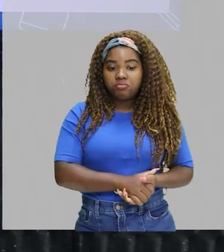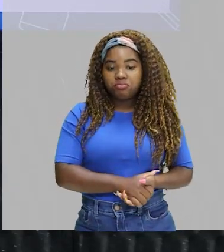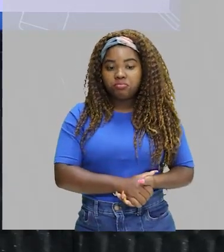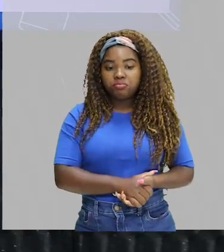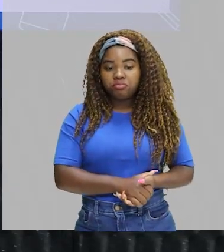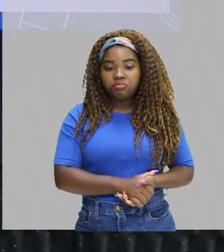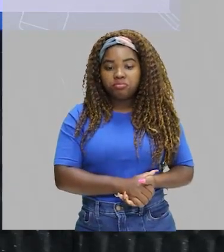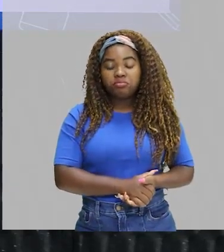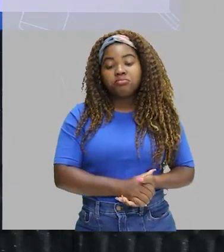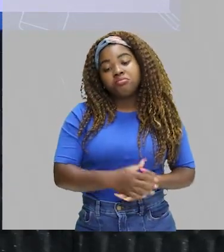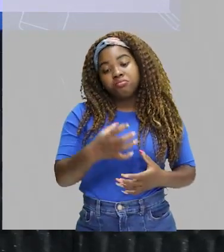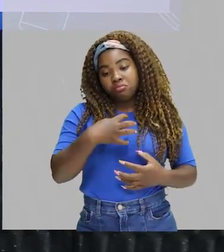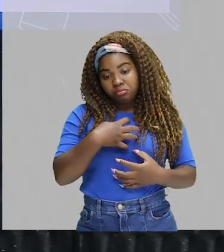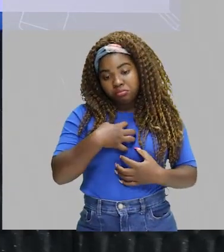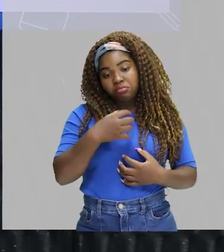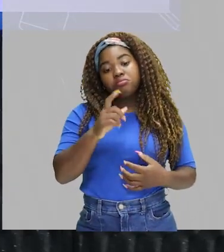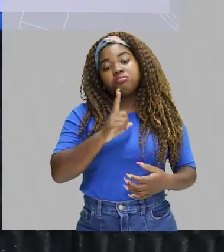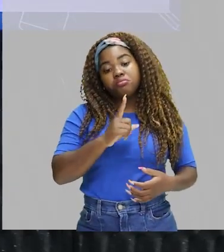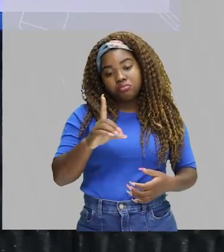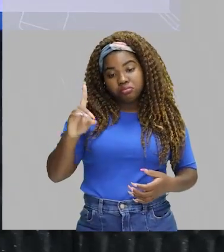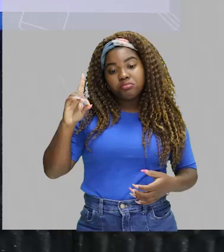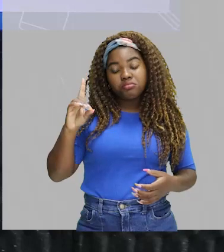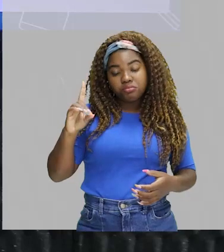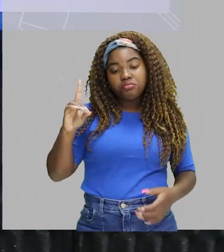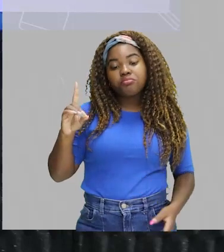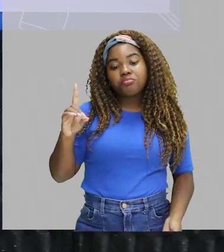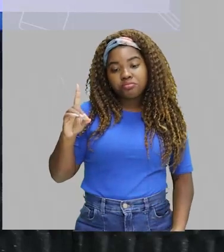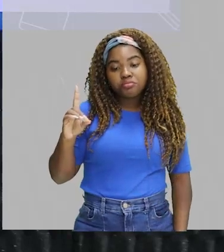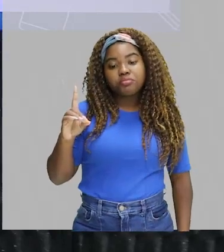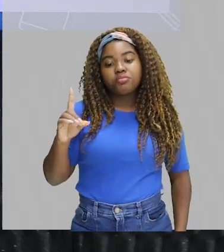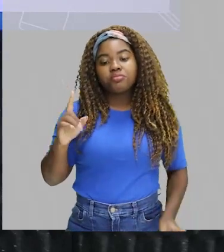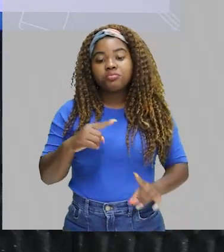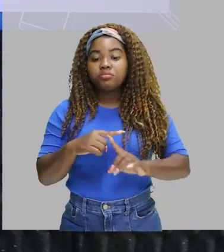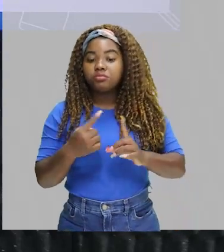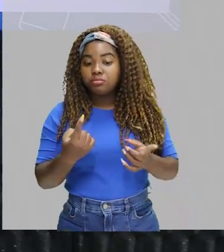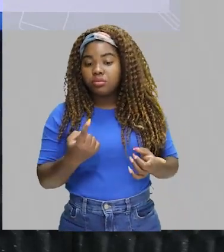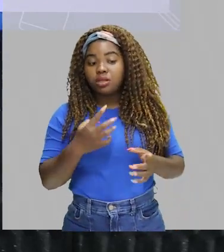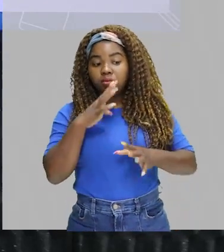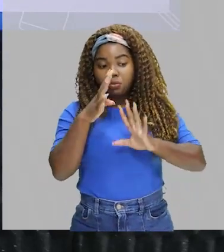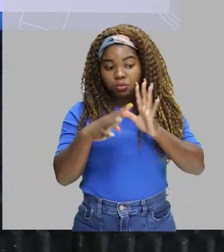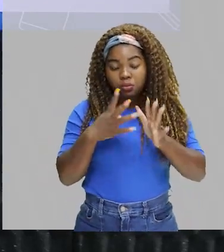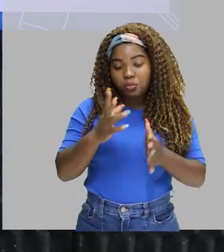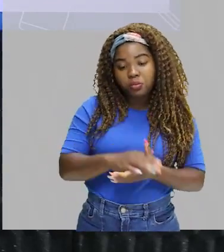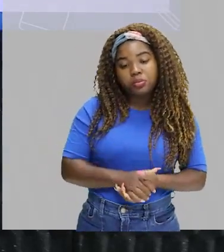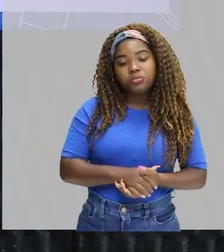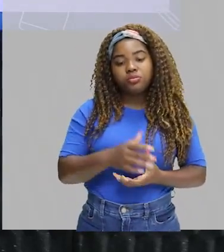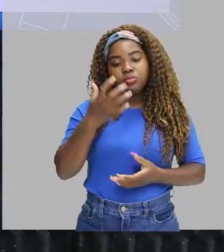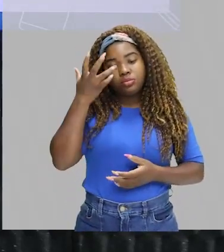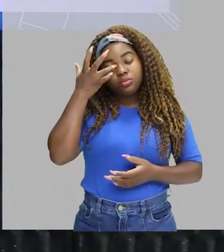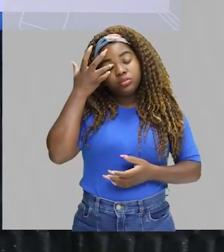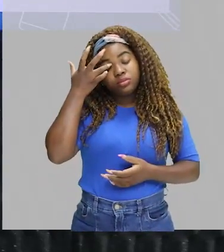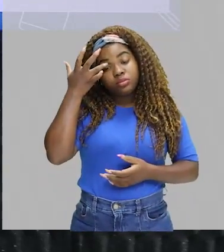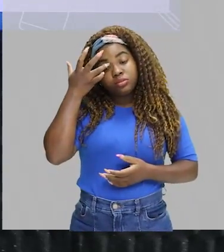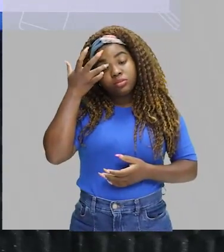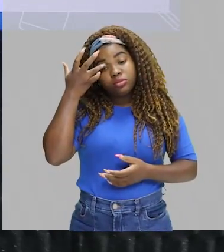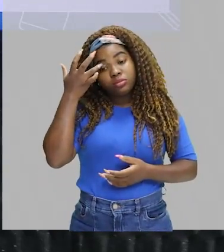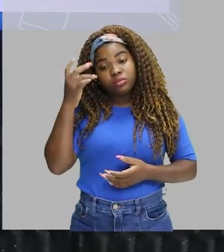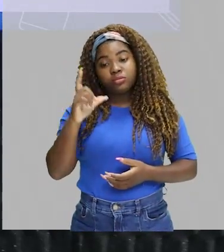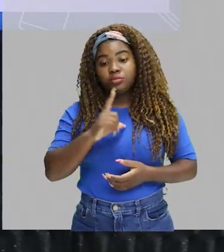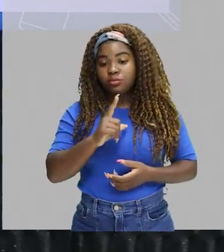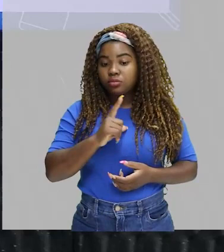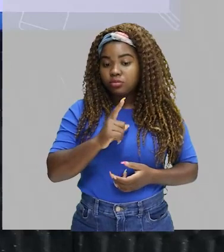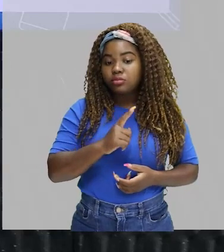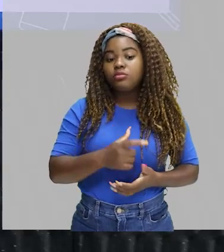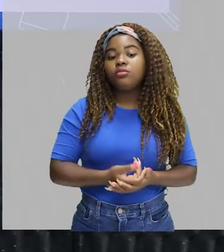prático, sim, faz muito sentido. O nome da ética é utilitarista, mas não vamos exagerar nesse pragmático. Agora, como nós temos